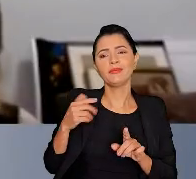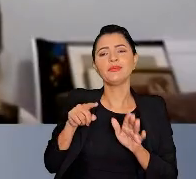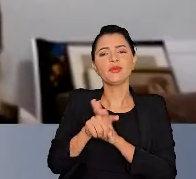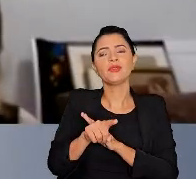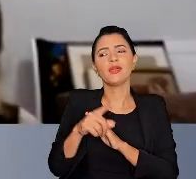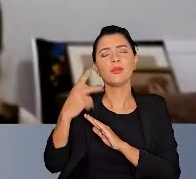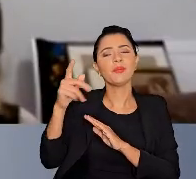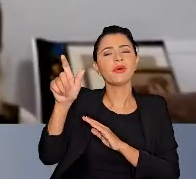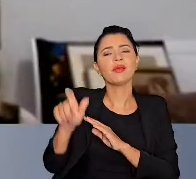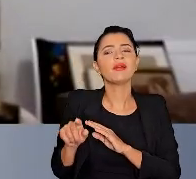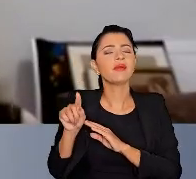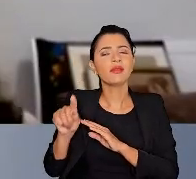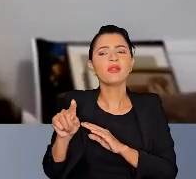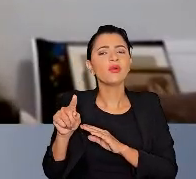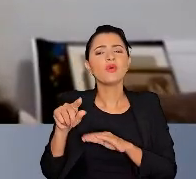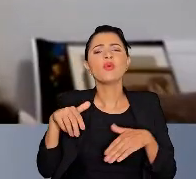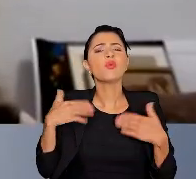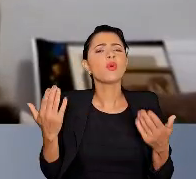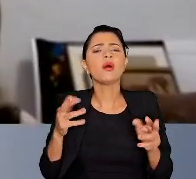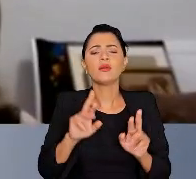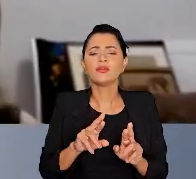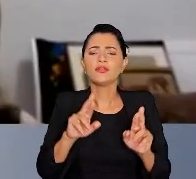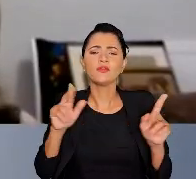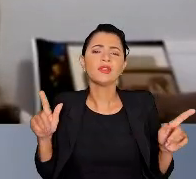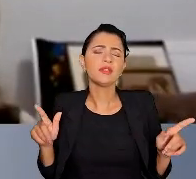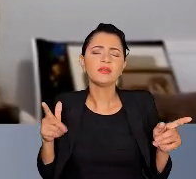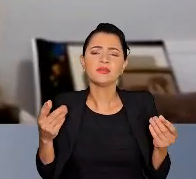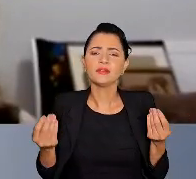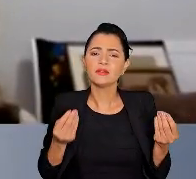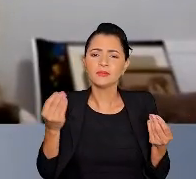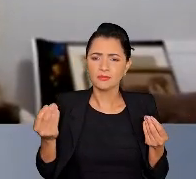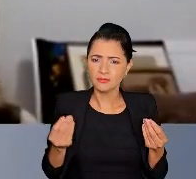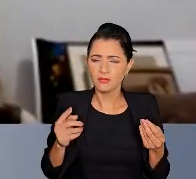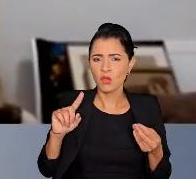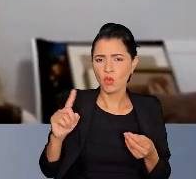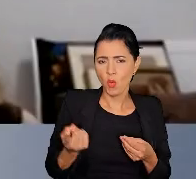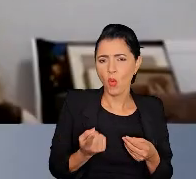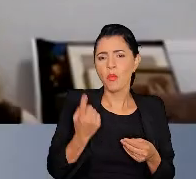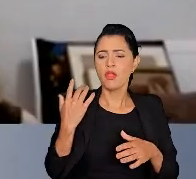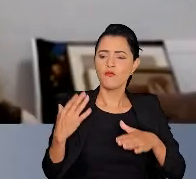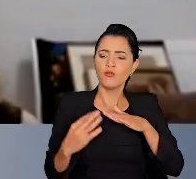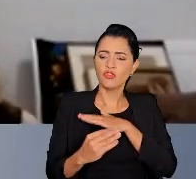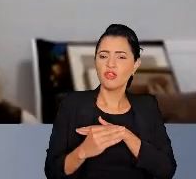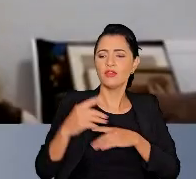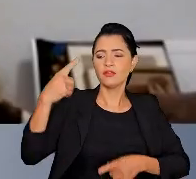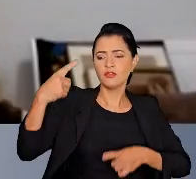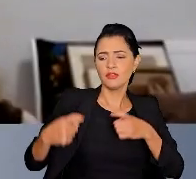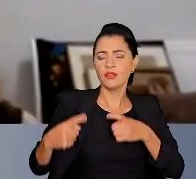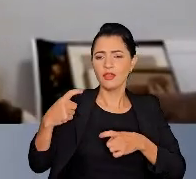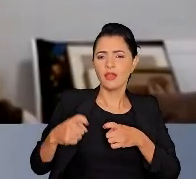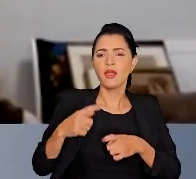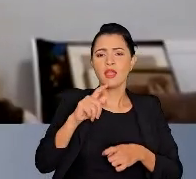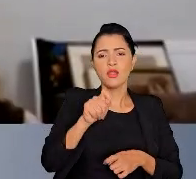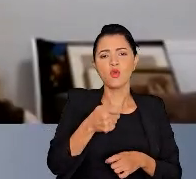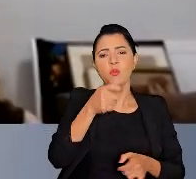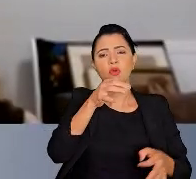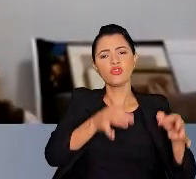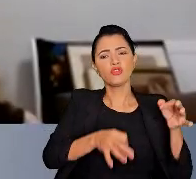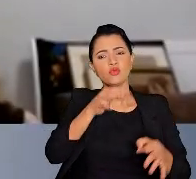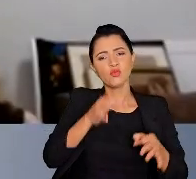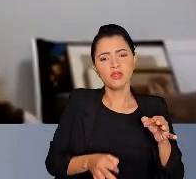para ela assim, qual é a diferença entre uma refugiada de guerra e uma juíza de Suprema